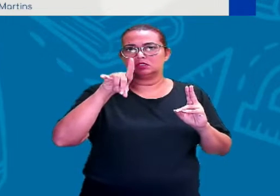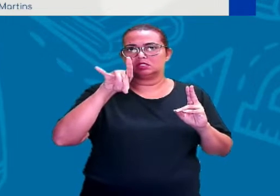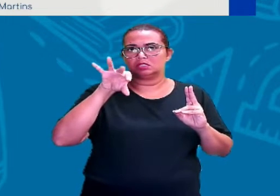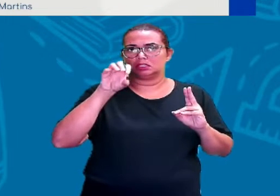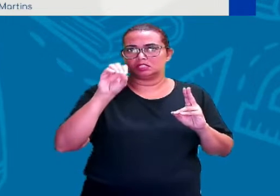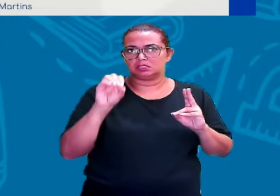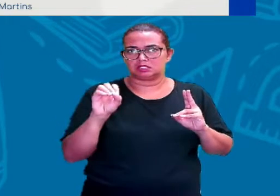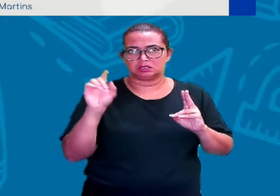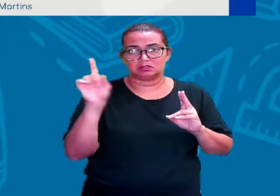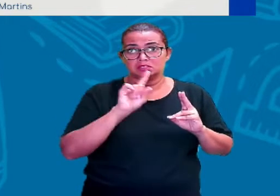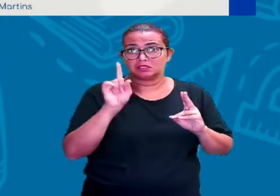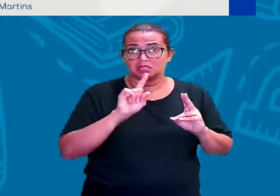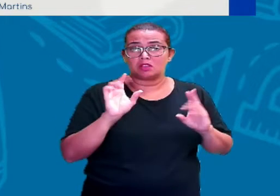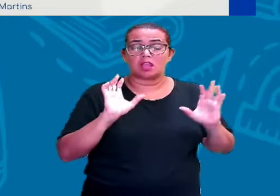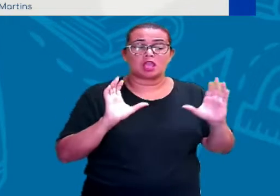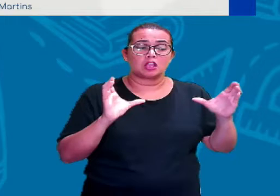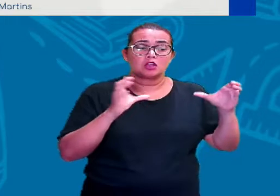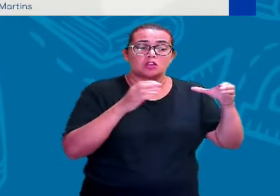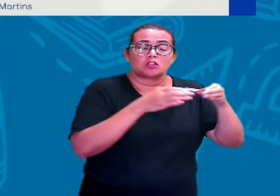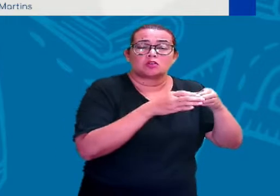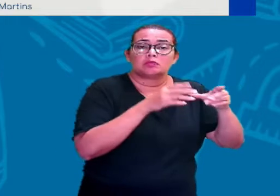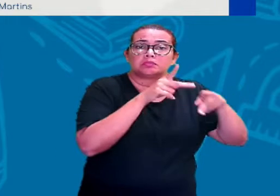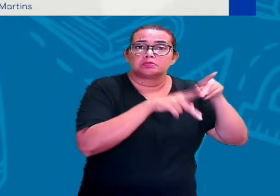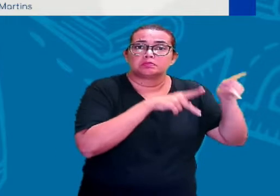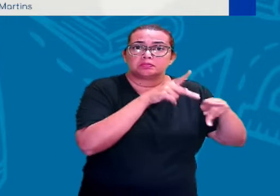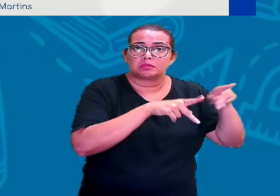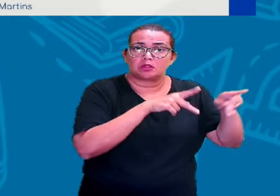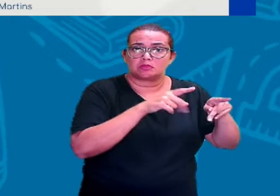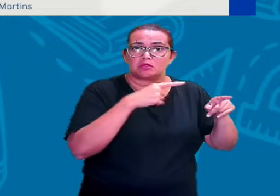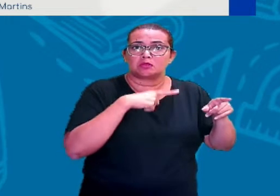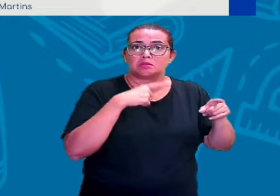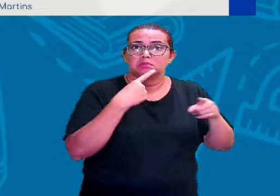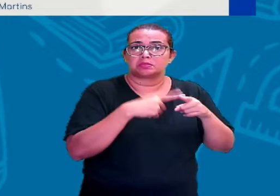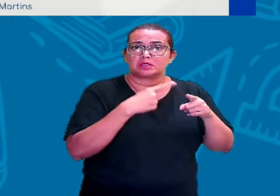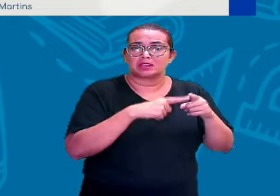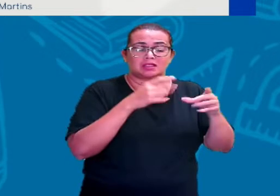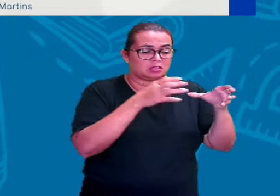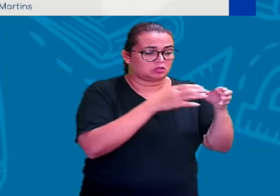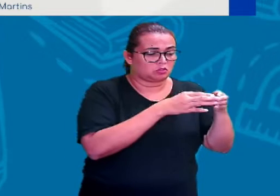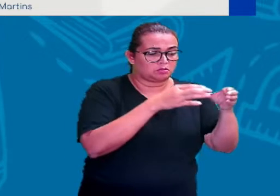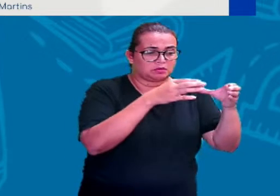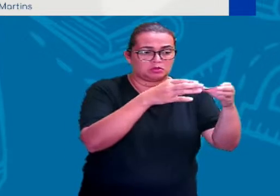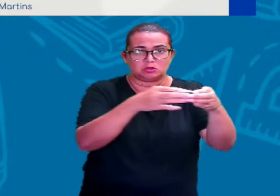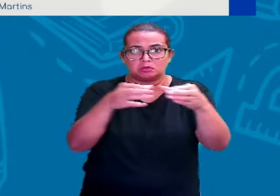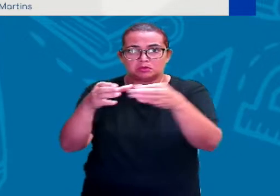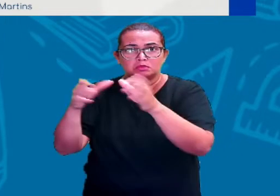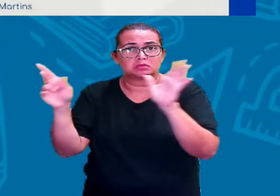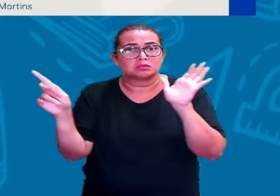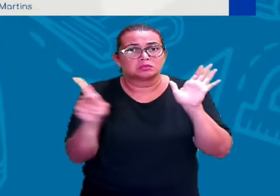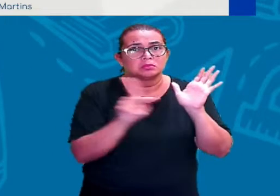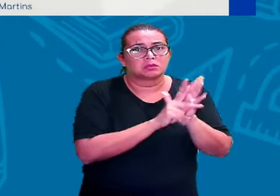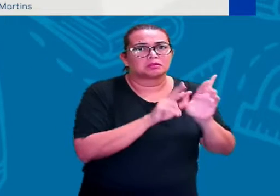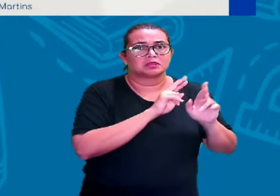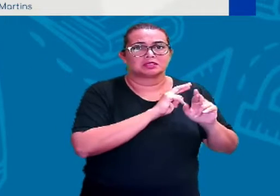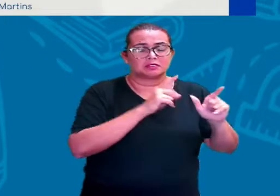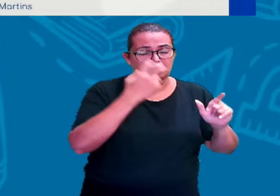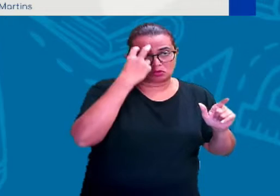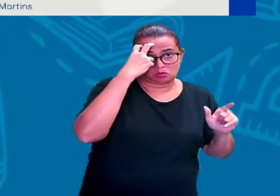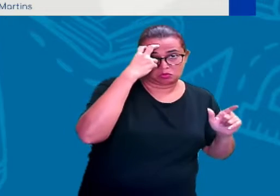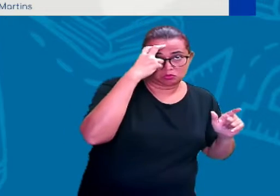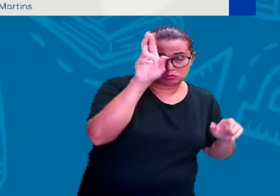primeiro, são povos indígenas, porque são vários grupos étnicos com culturas,